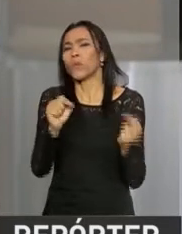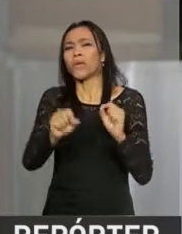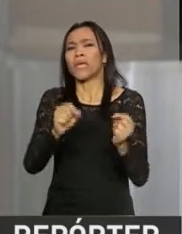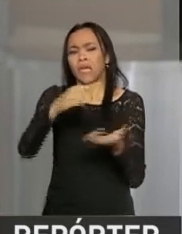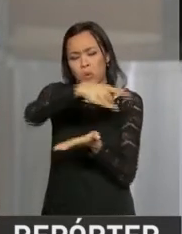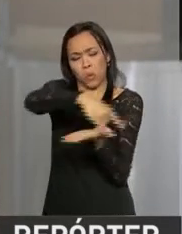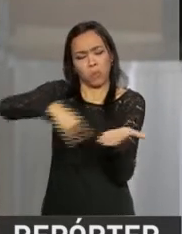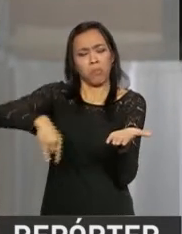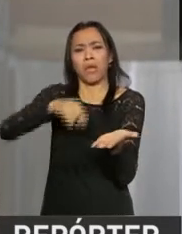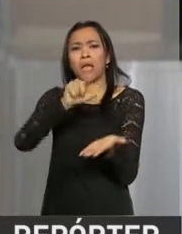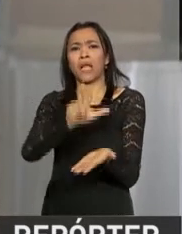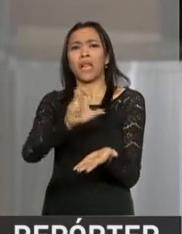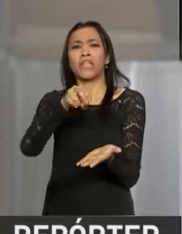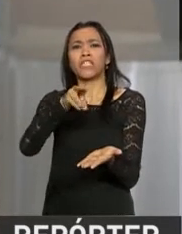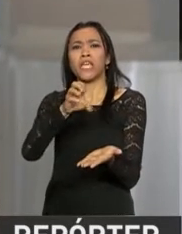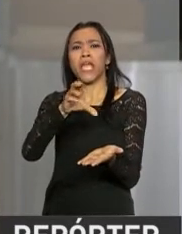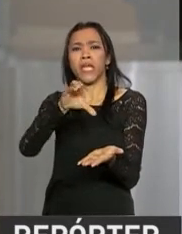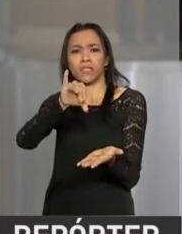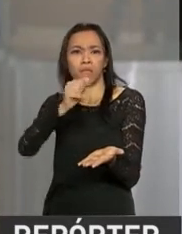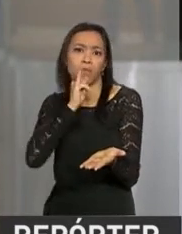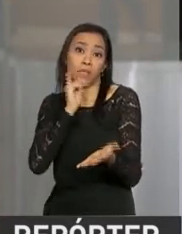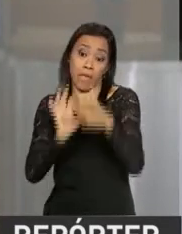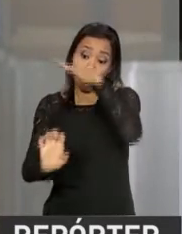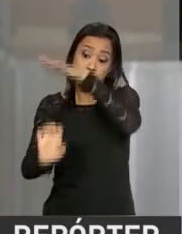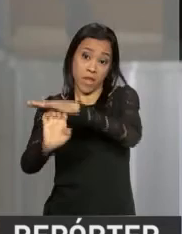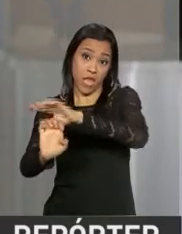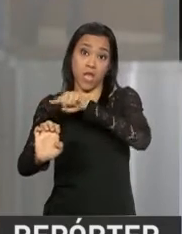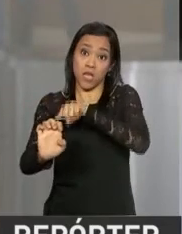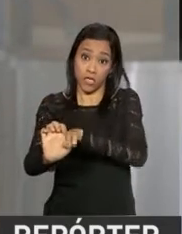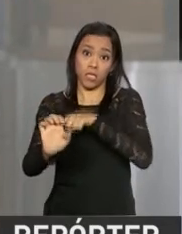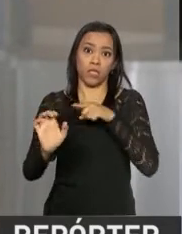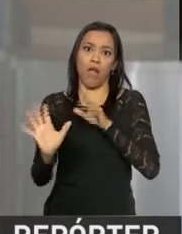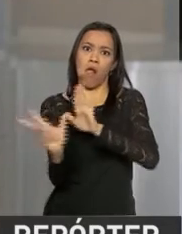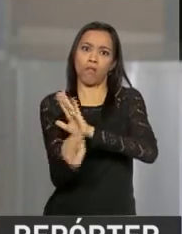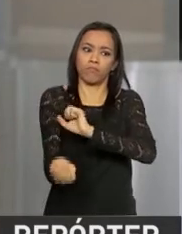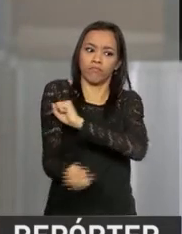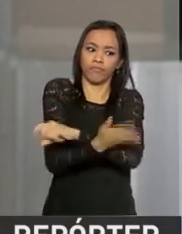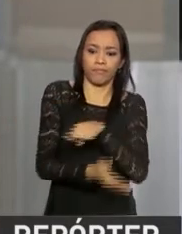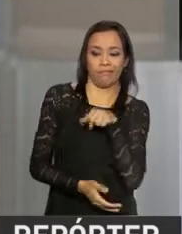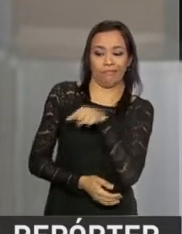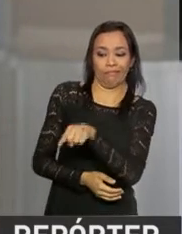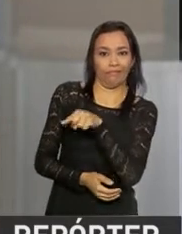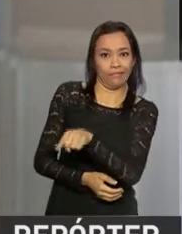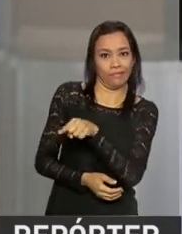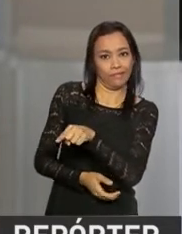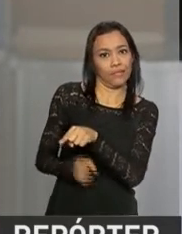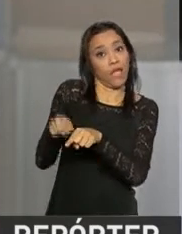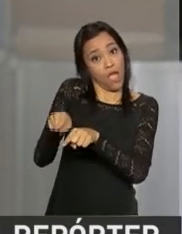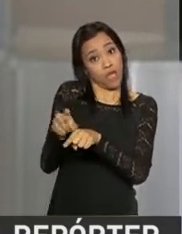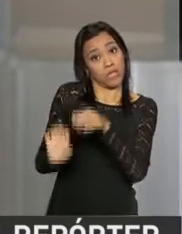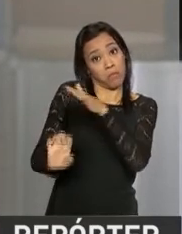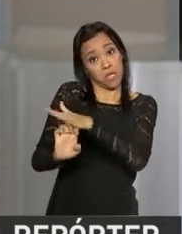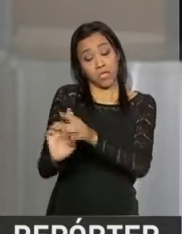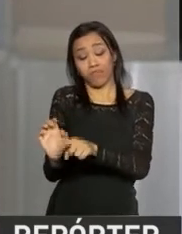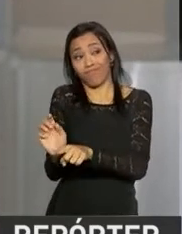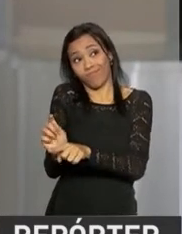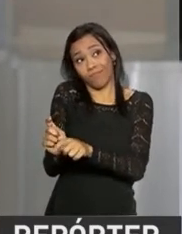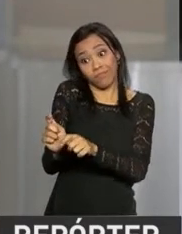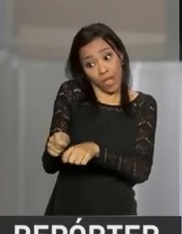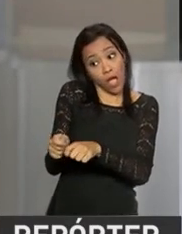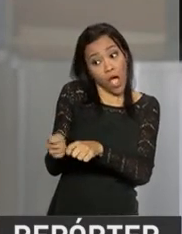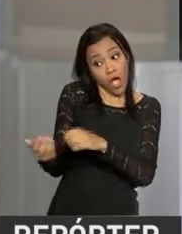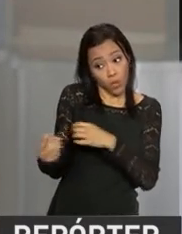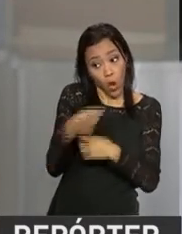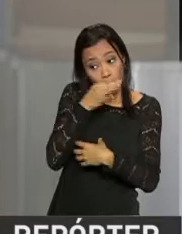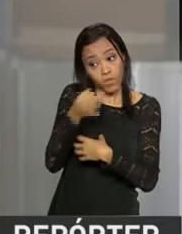aqueles acordos em que empresas por exemplo envolvidas em atos de corrupção tem a possibilidade possibilidade de colaborar com as